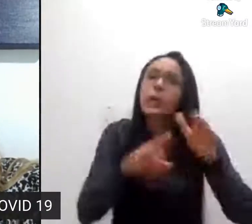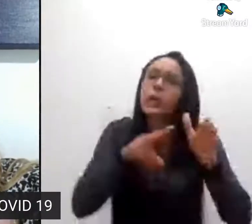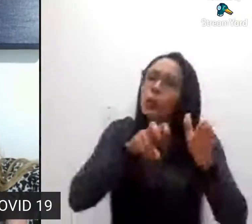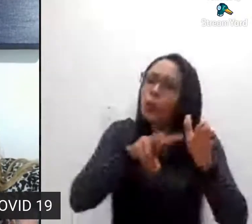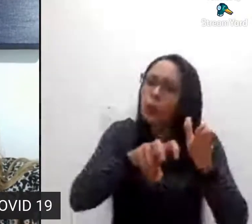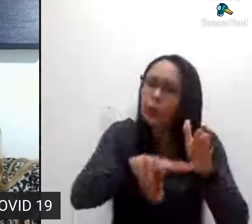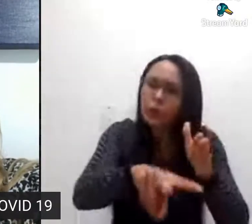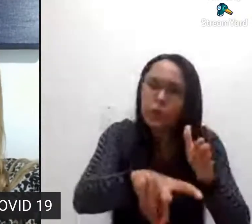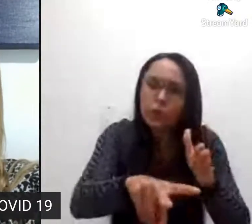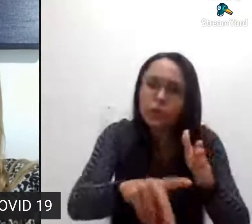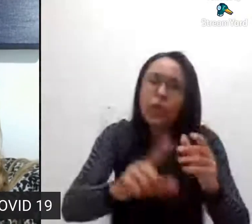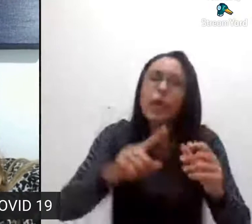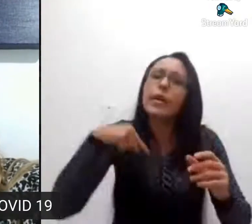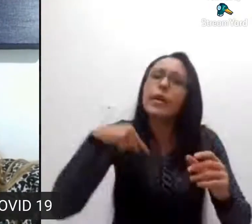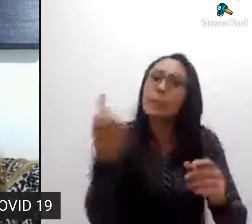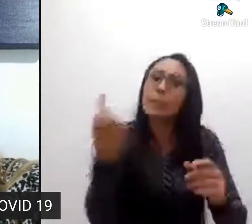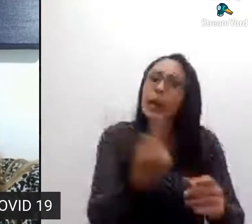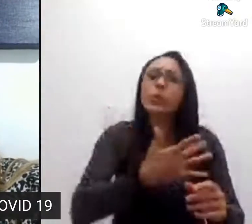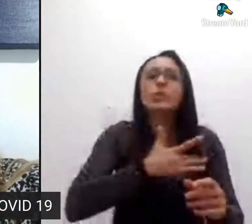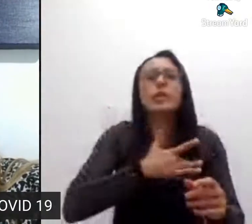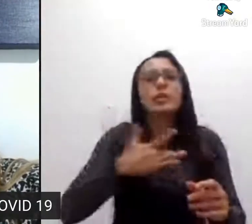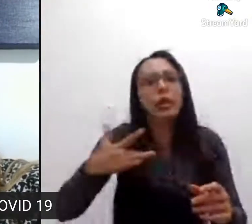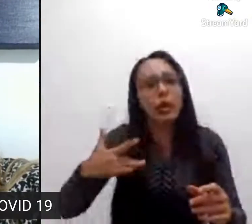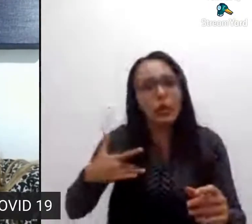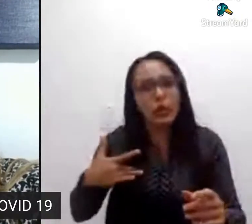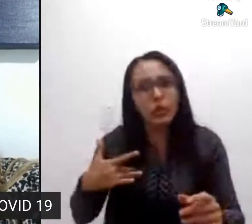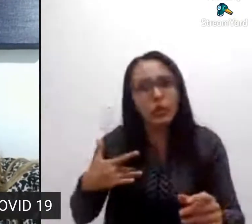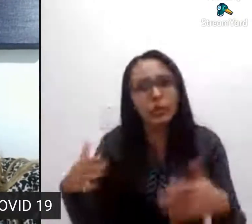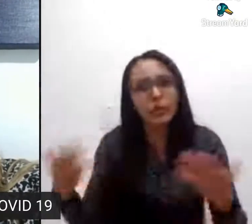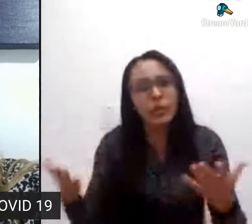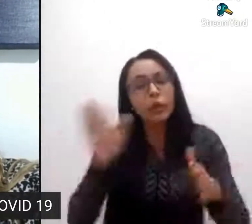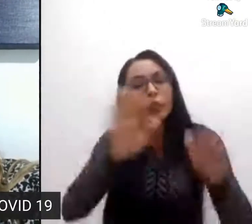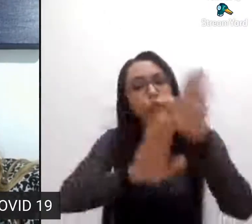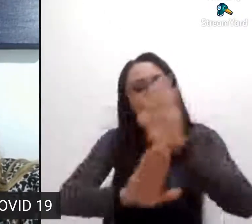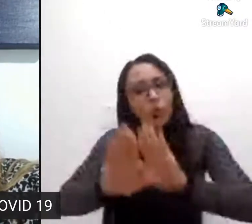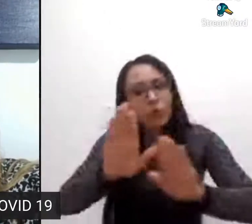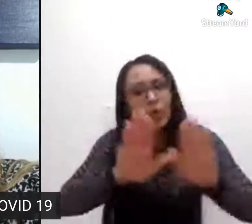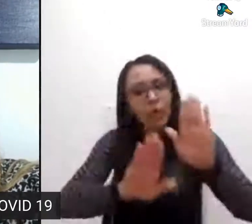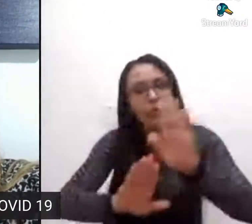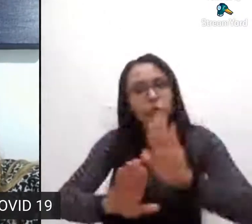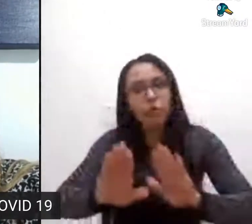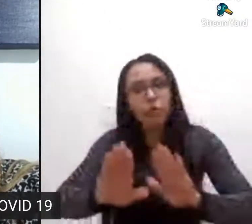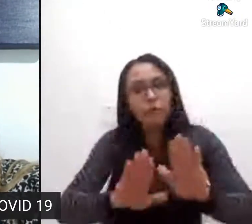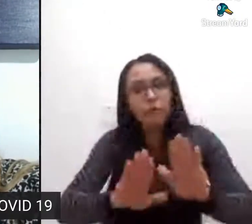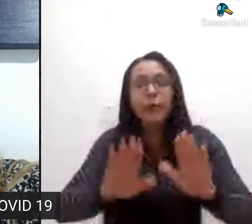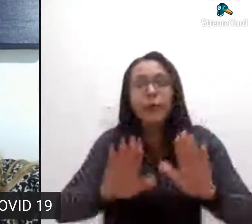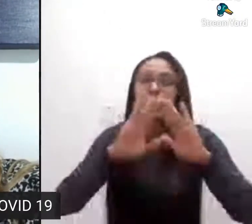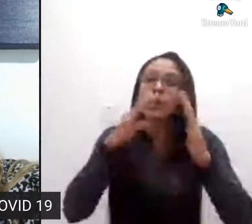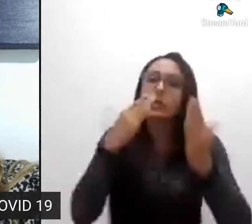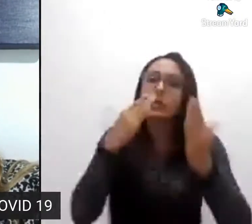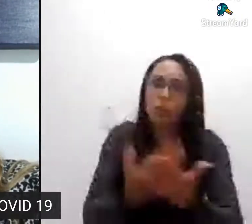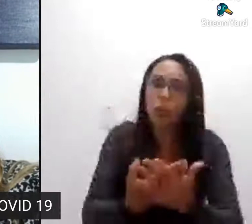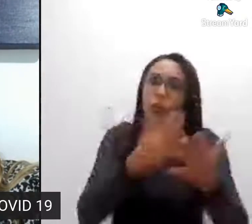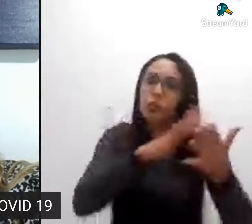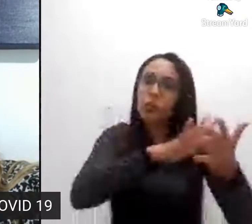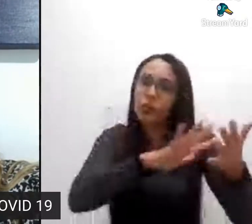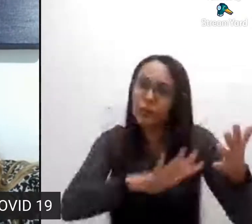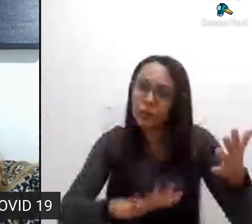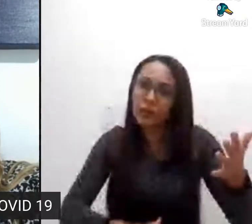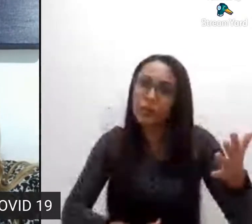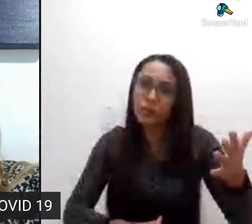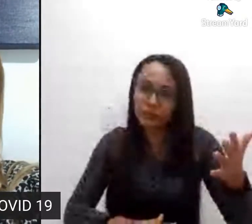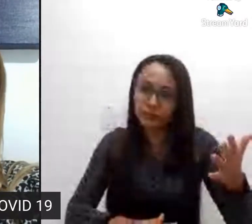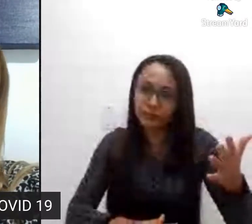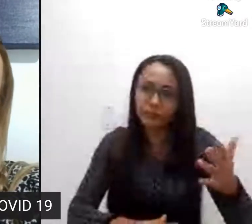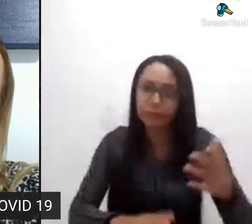para a nossa saúde, né, e para os cuidados nas escolas com as atividades. A nossa